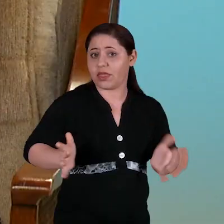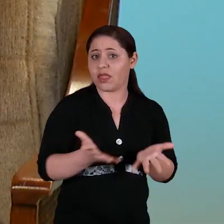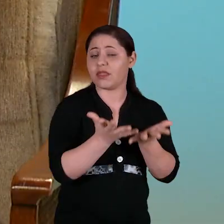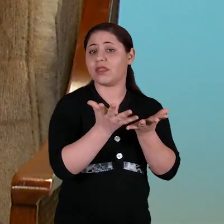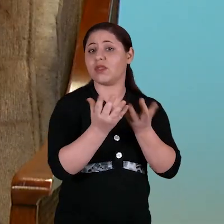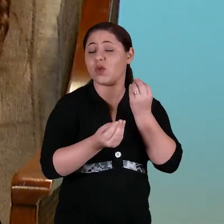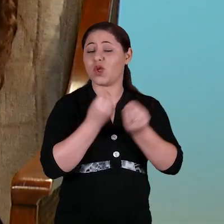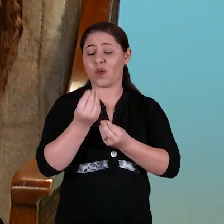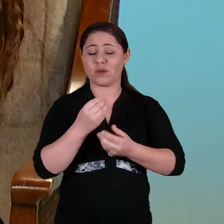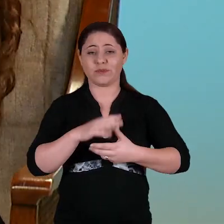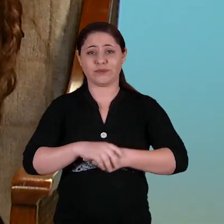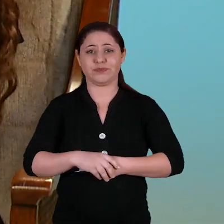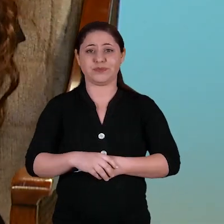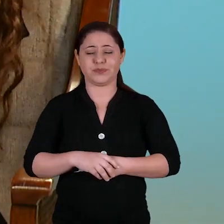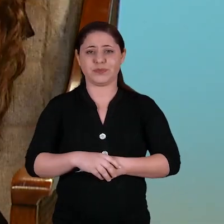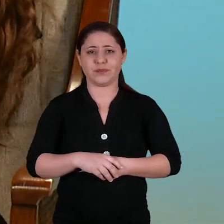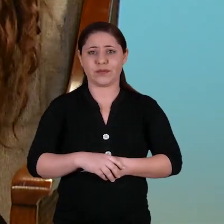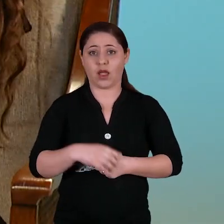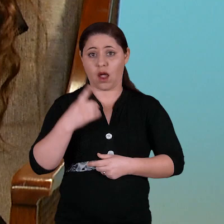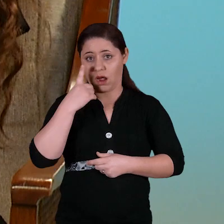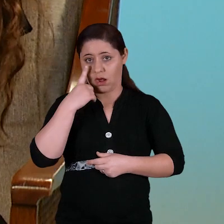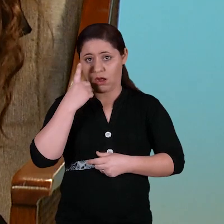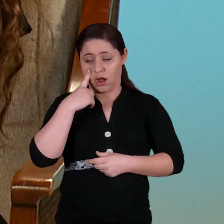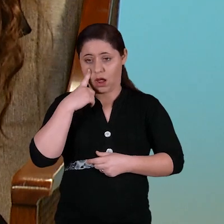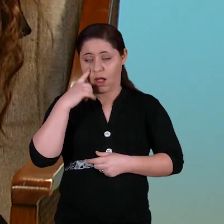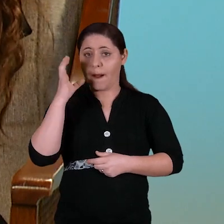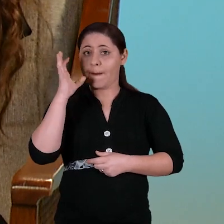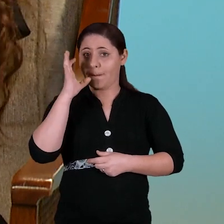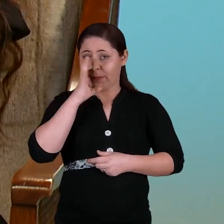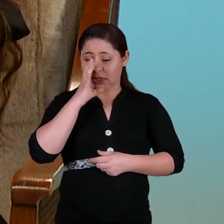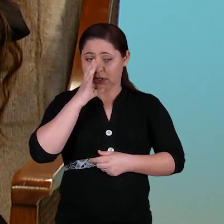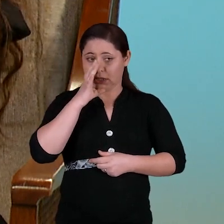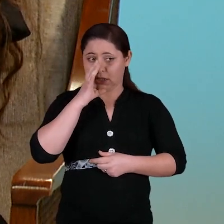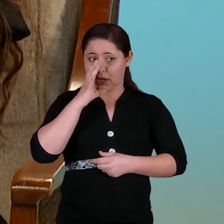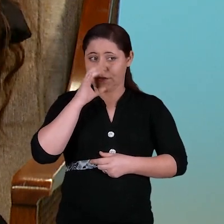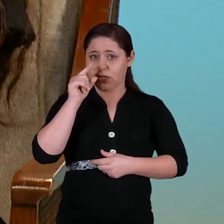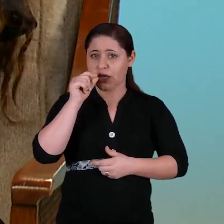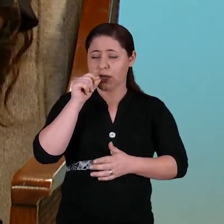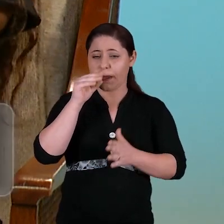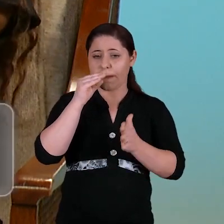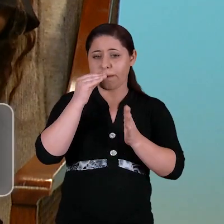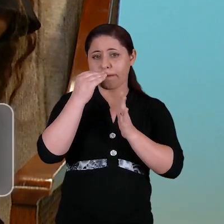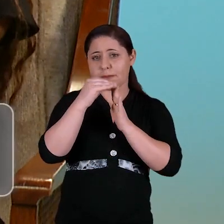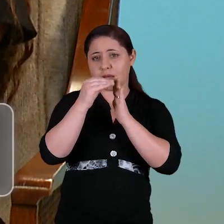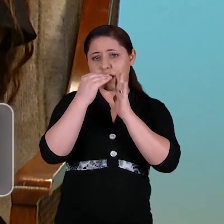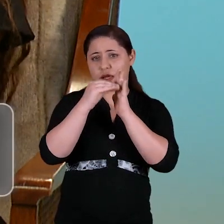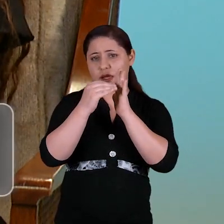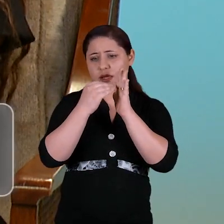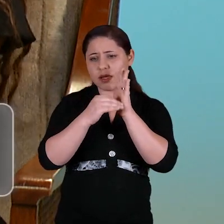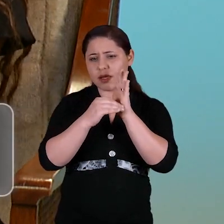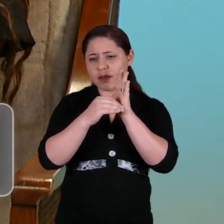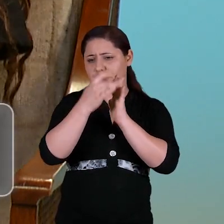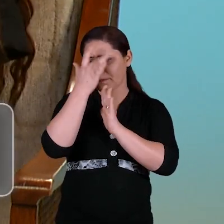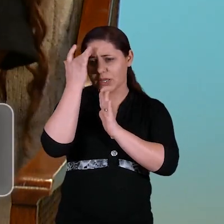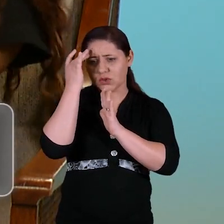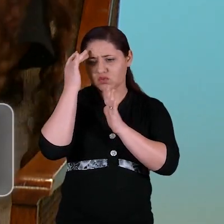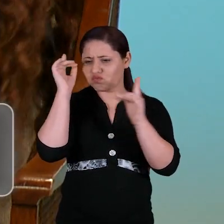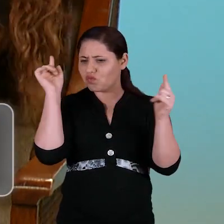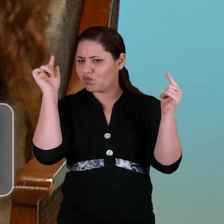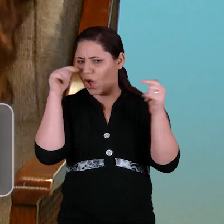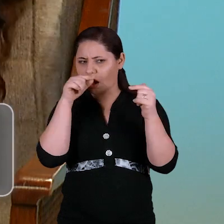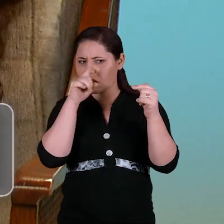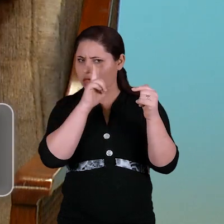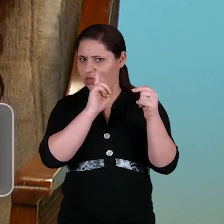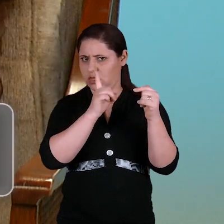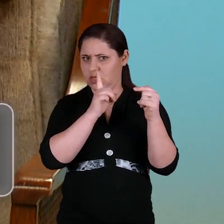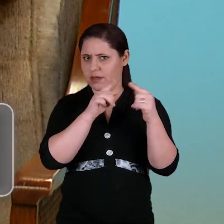eles? Olha, a gente observa que são pautas que as pessoas não costumam tocar, né? E assim, até